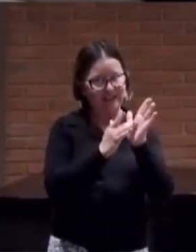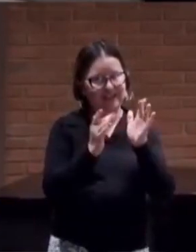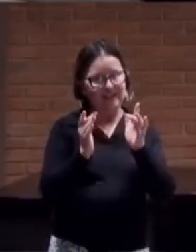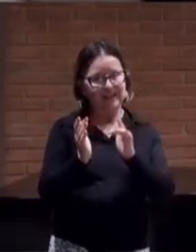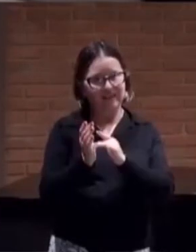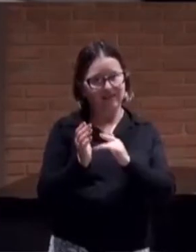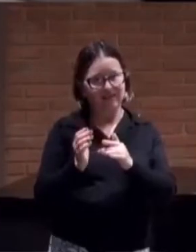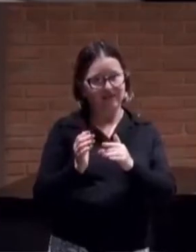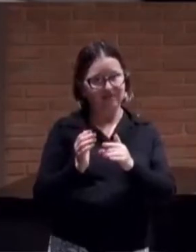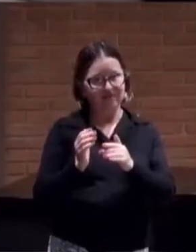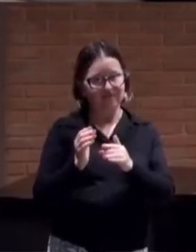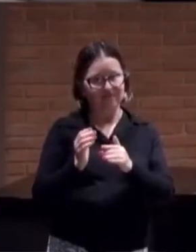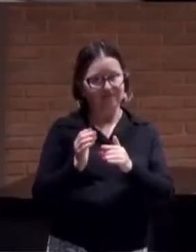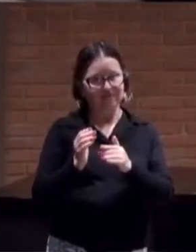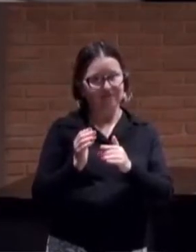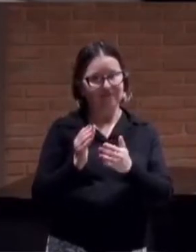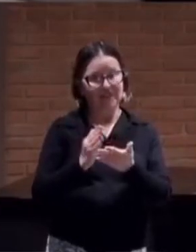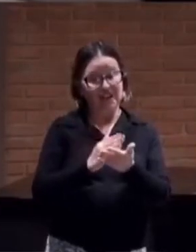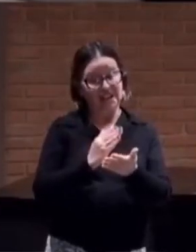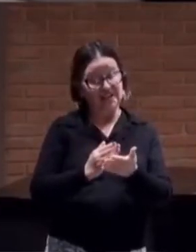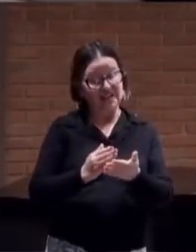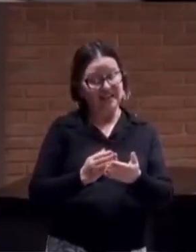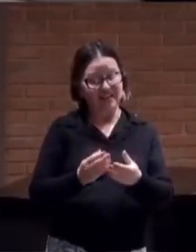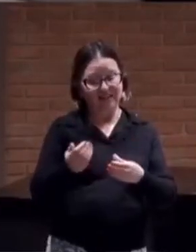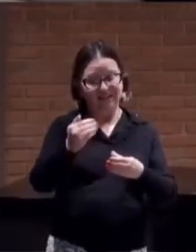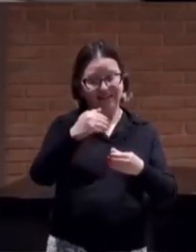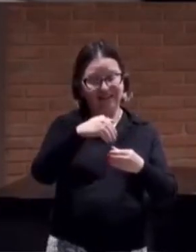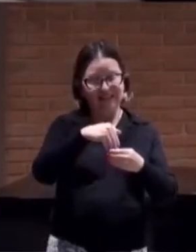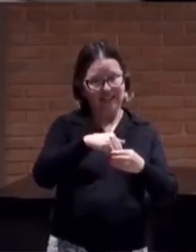estão dentro da igreja.